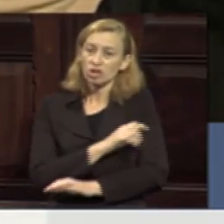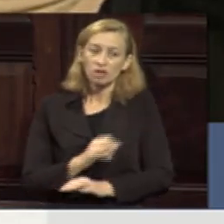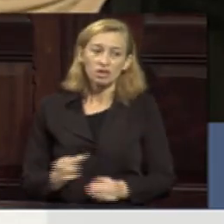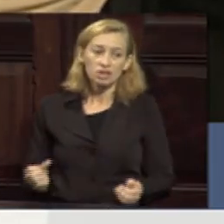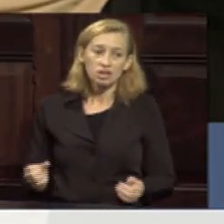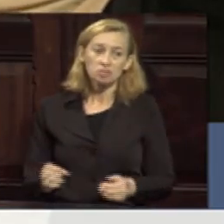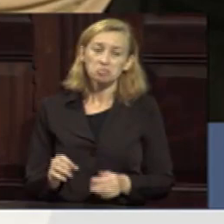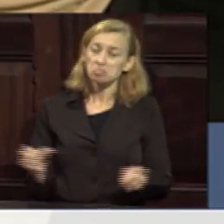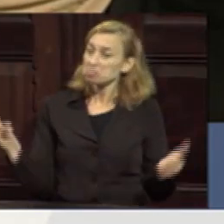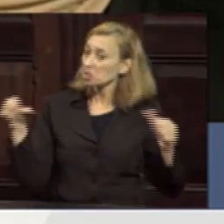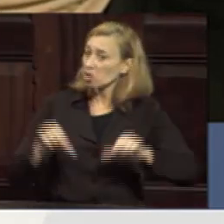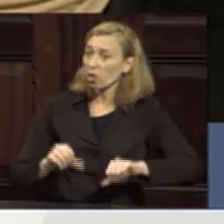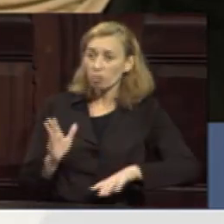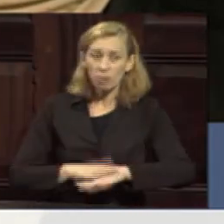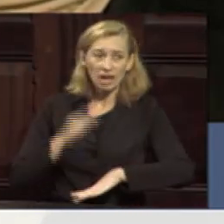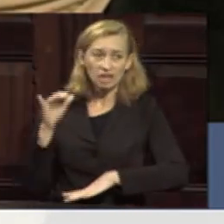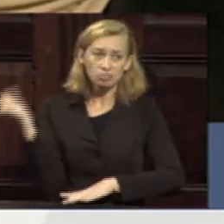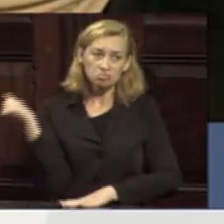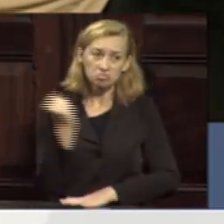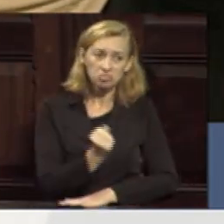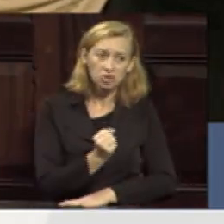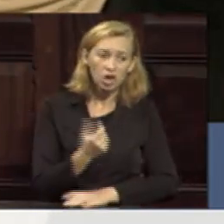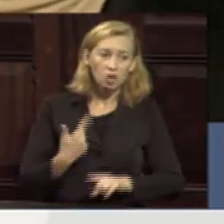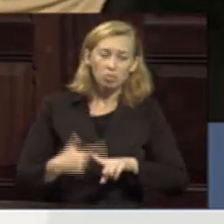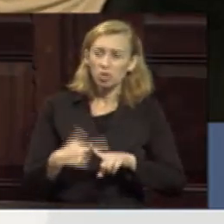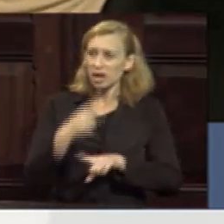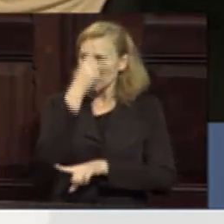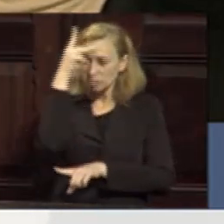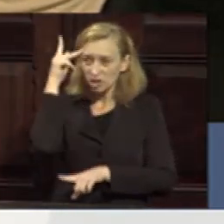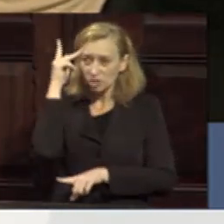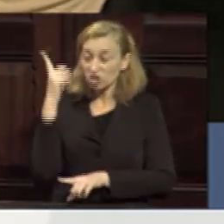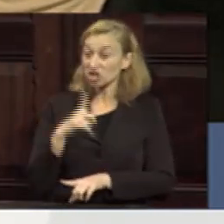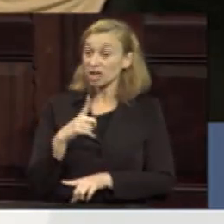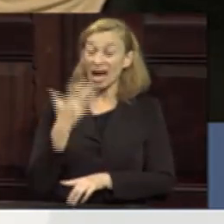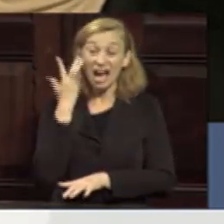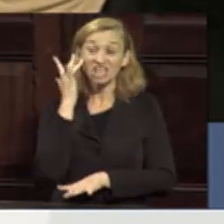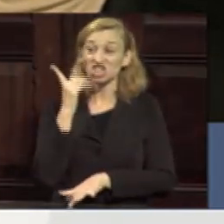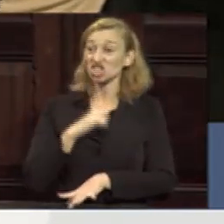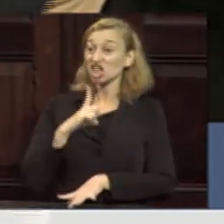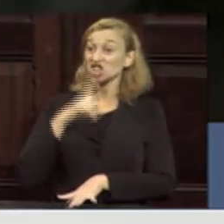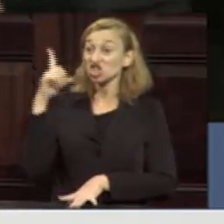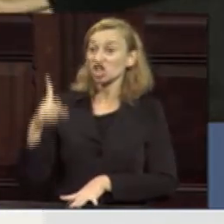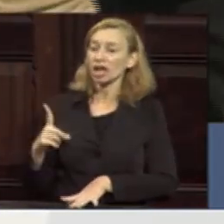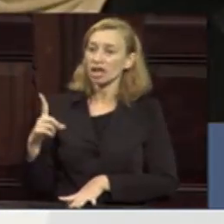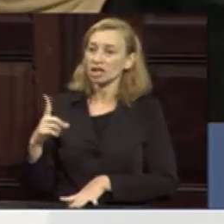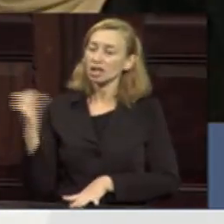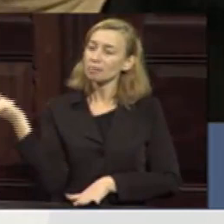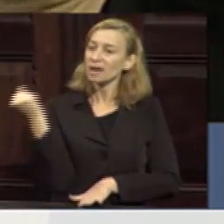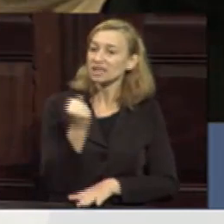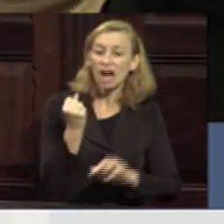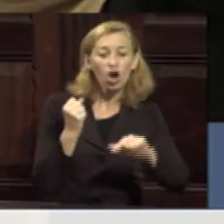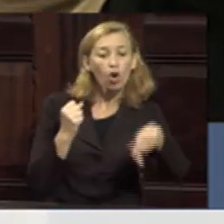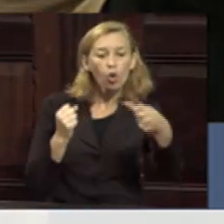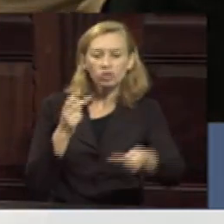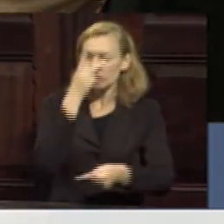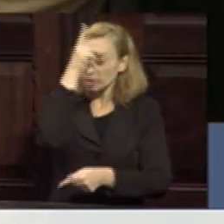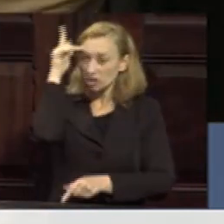mais assassinatos, porque as pessoas se acham no direito de tirar a vida de